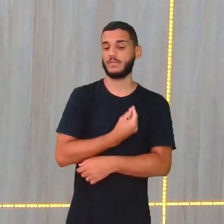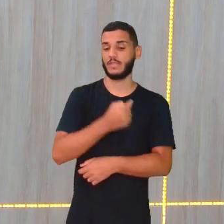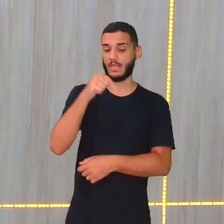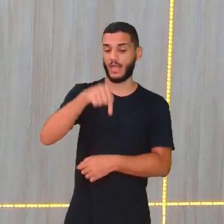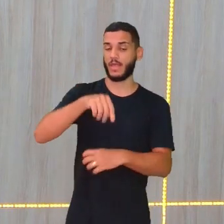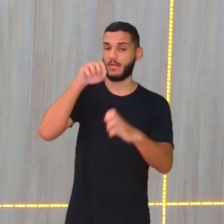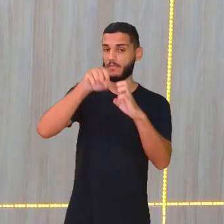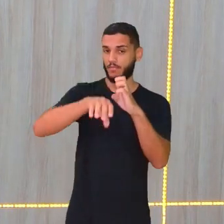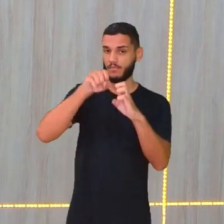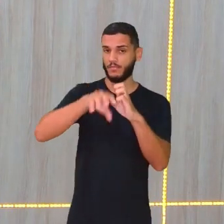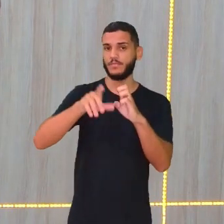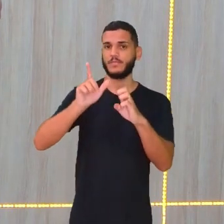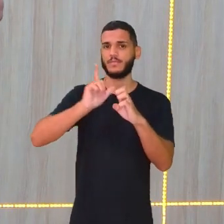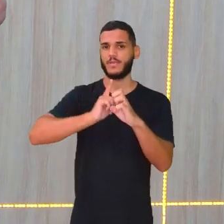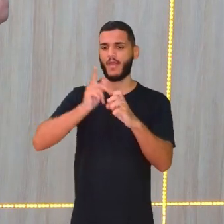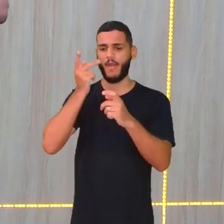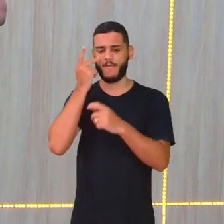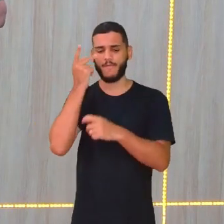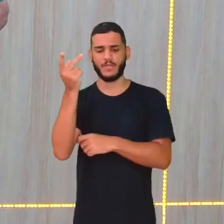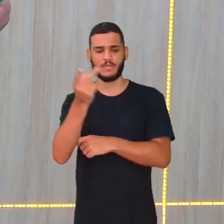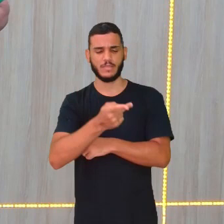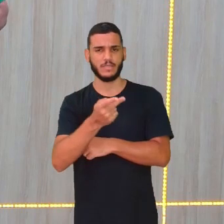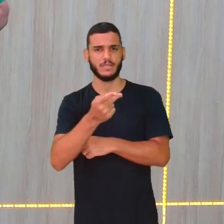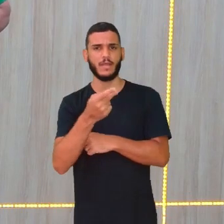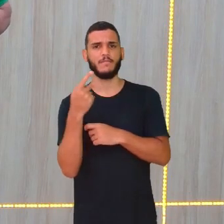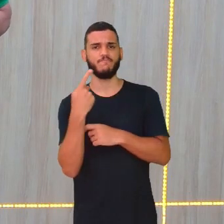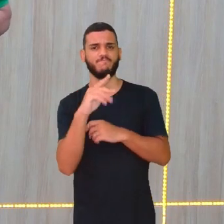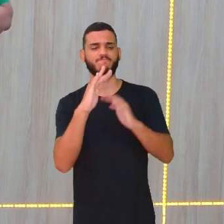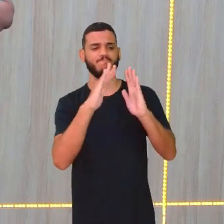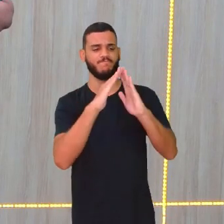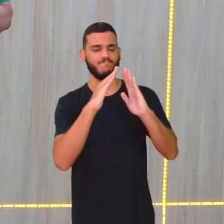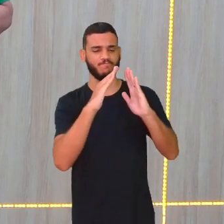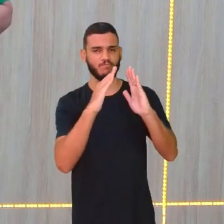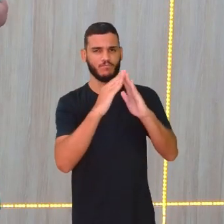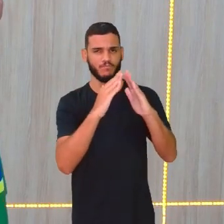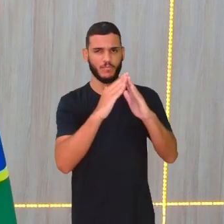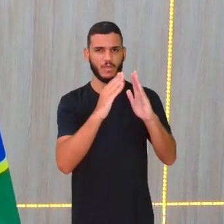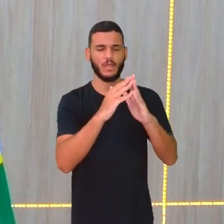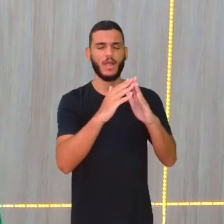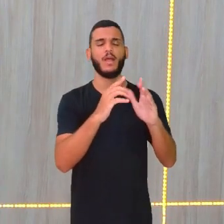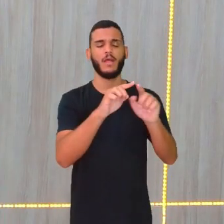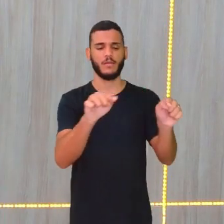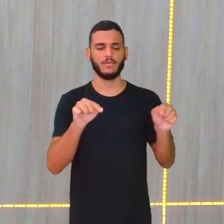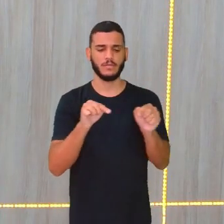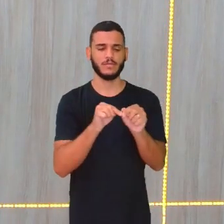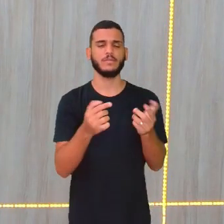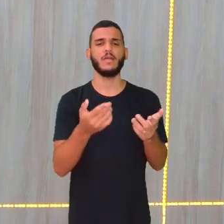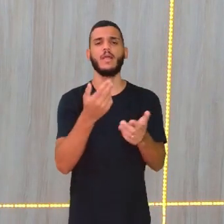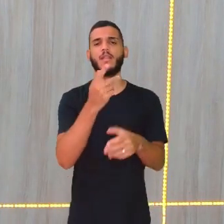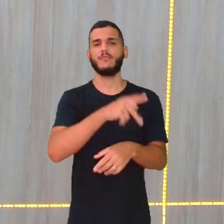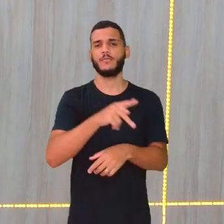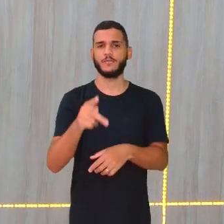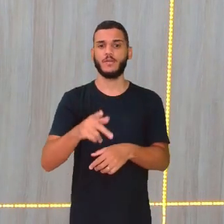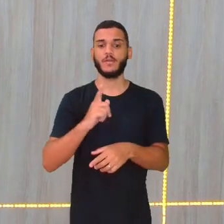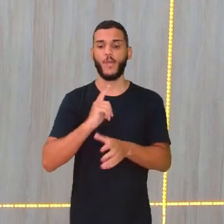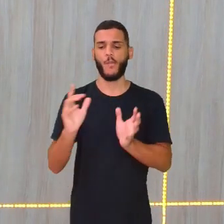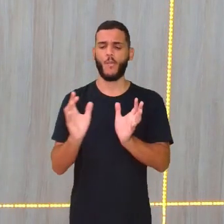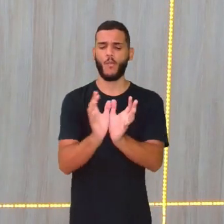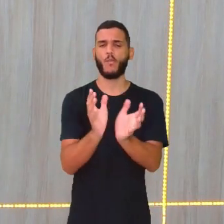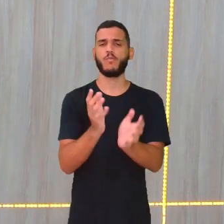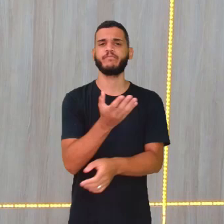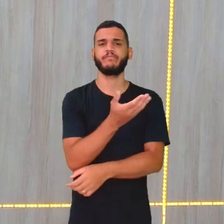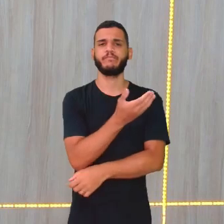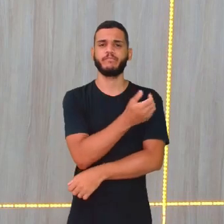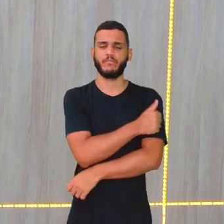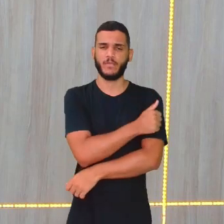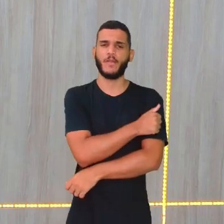encontra, levou para a nossa sala, lá para a sala dos professores, um grupo de alunos da Escola Municipal Divino Espírito Santo. E aqui o